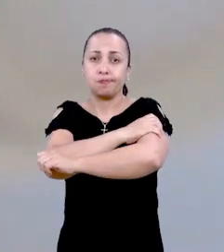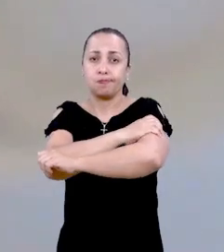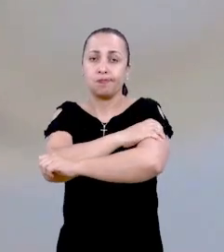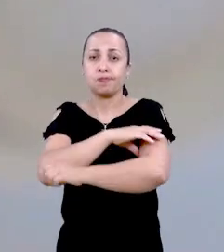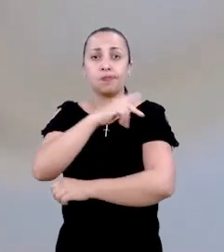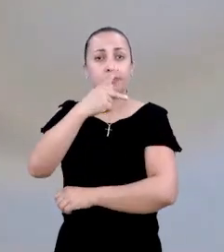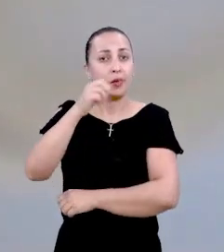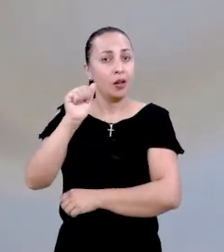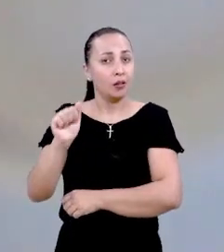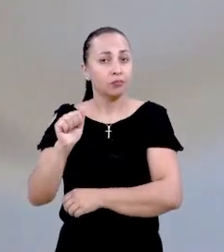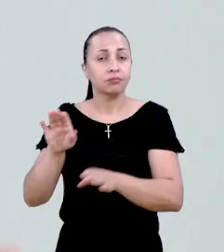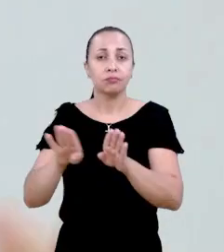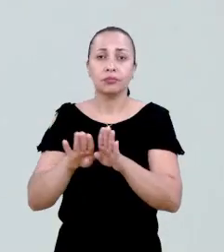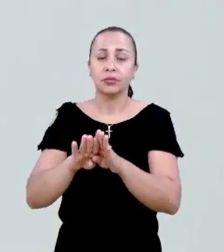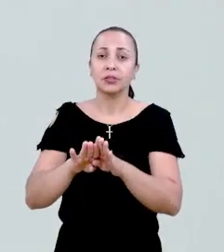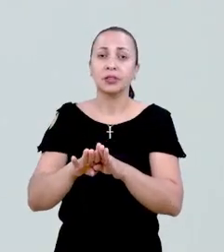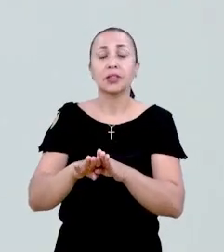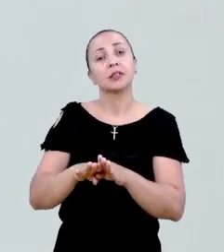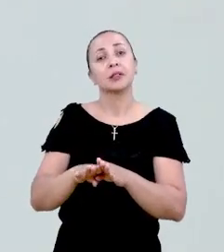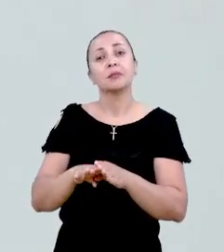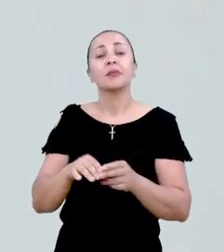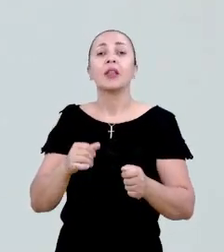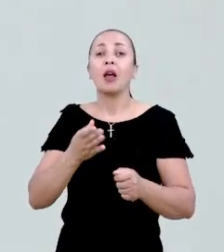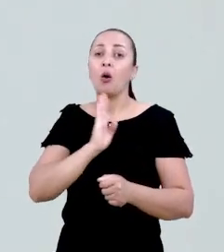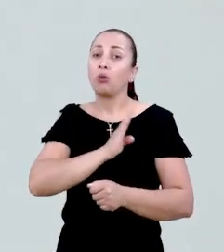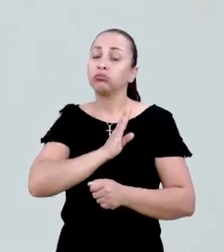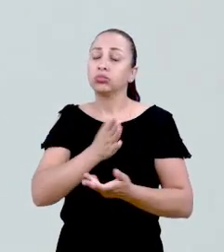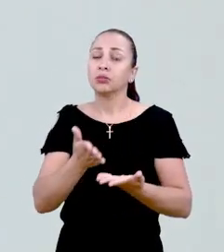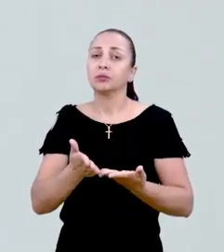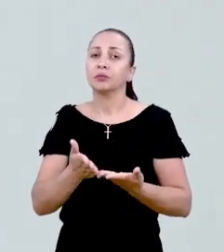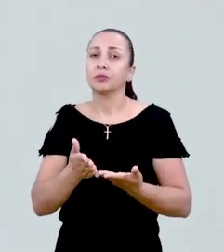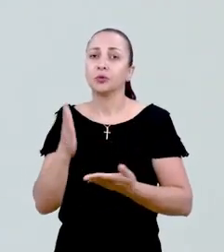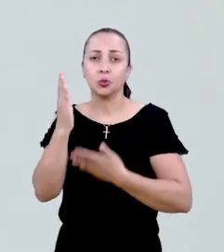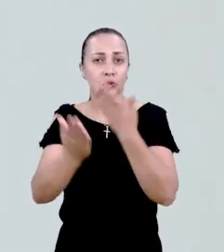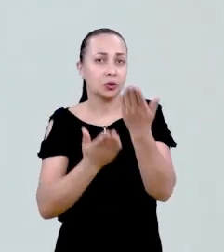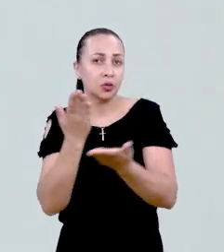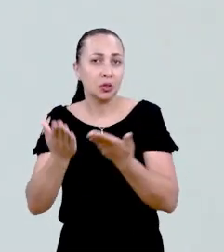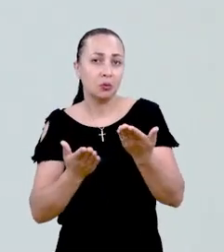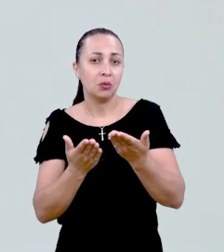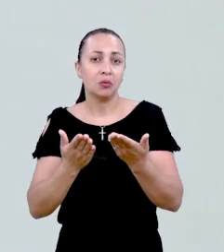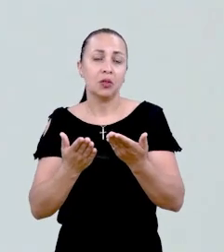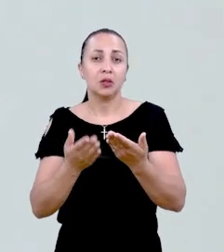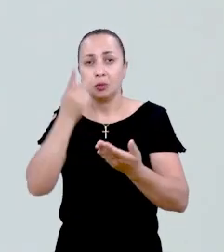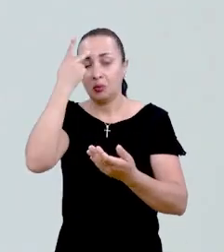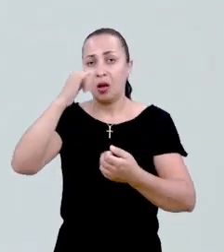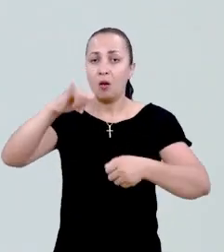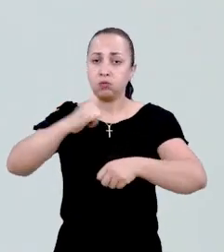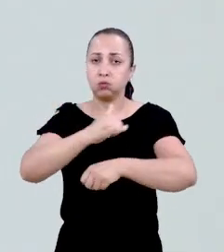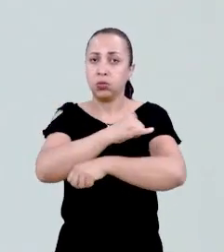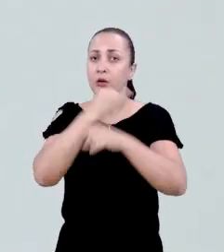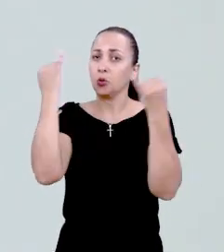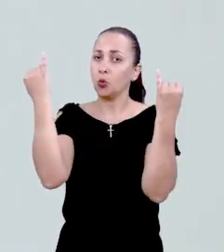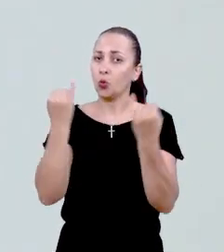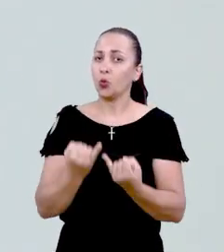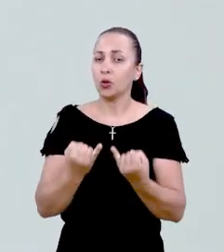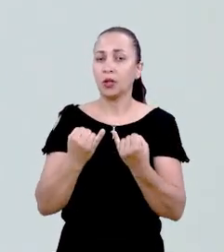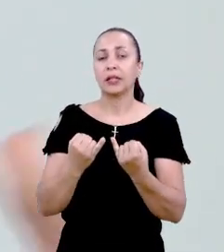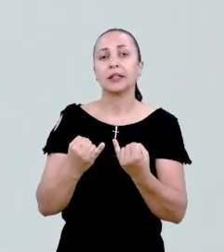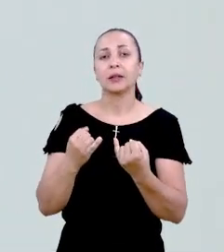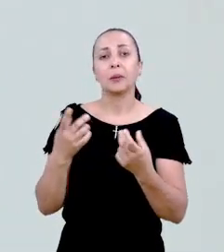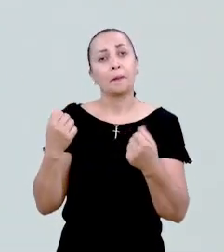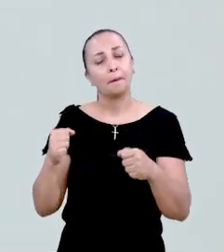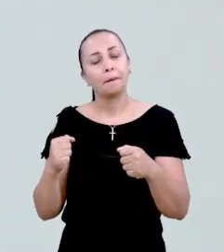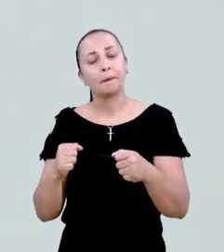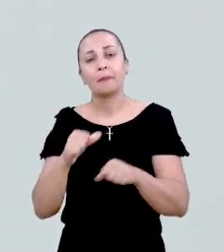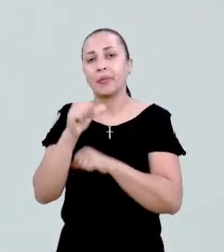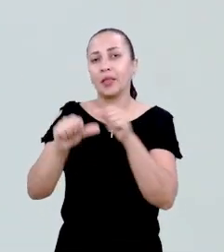arterial e a dislipidemia. No que diz respeito ao tratamento da obesidade, lógico, sempre a tendência de mudança de